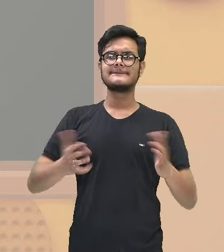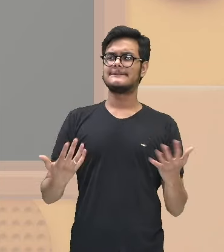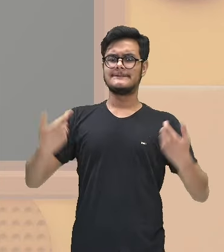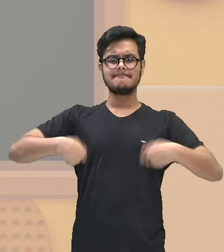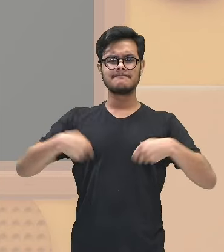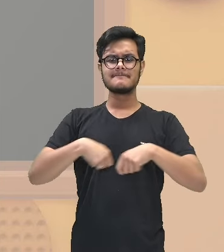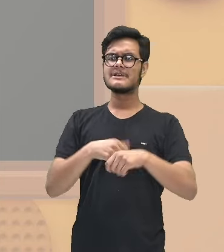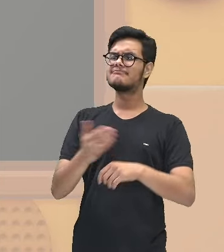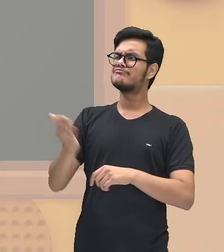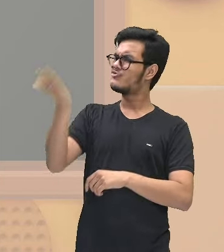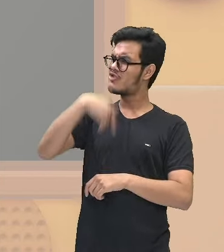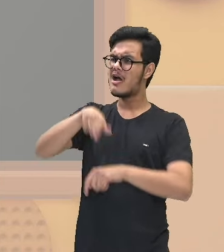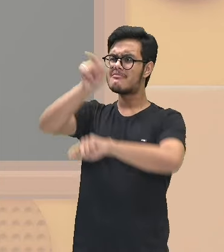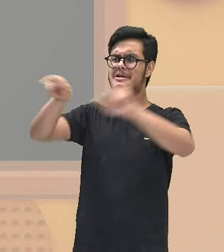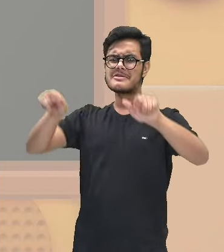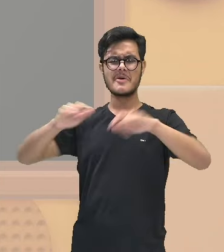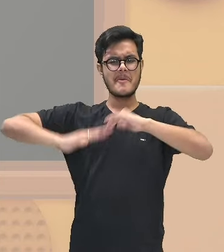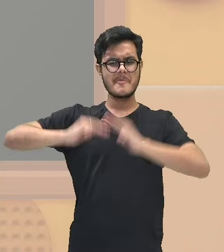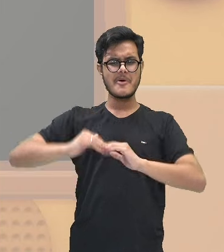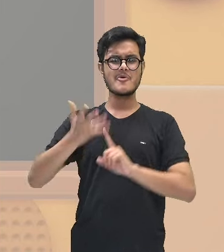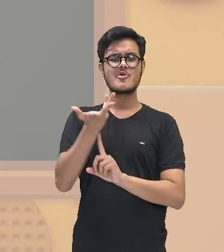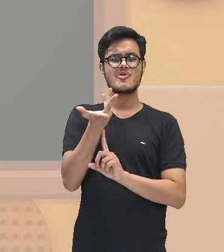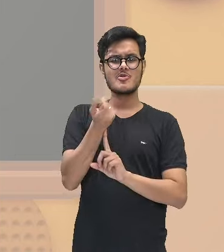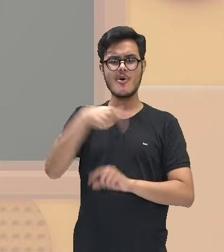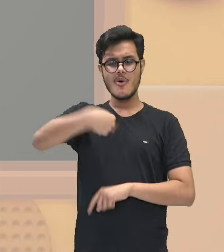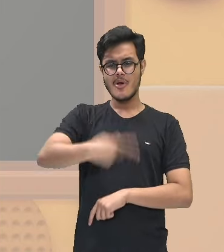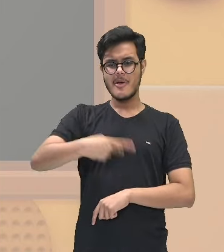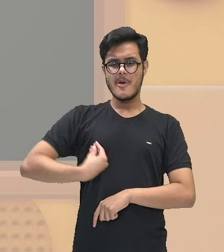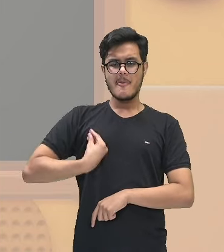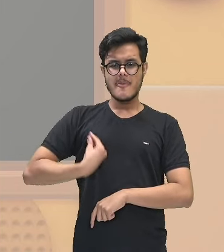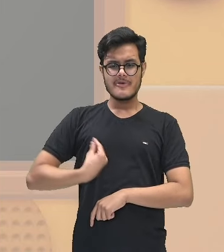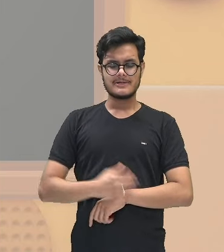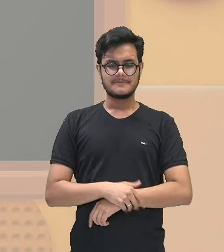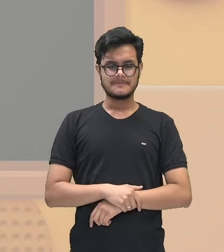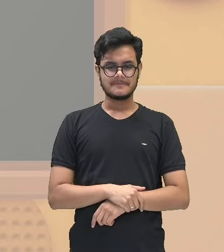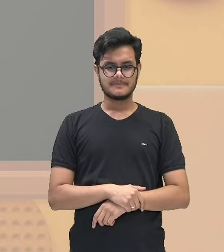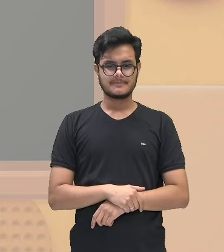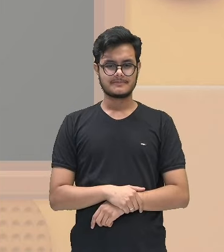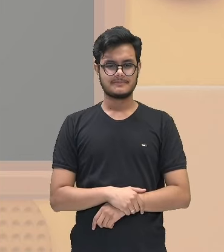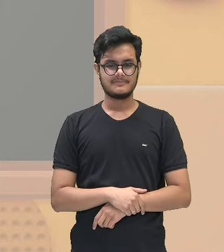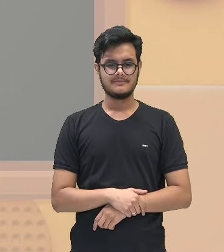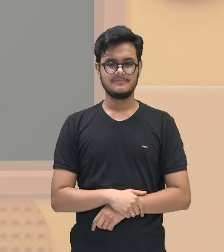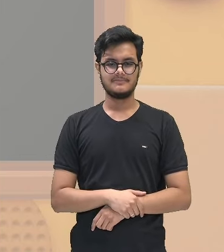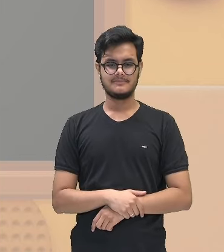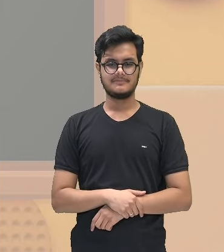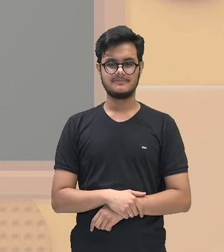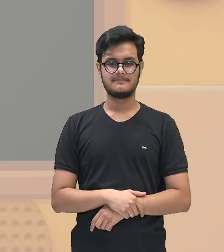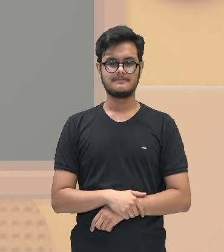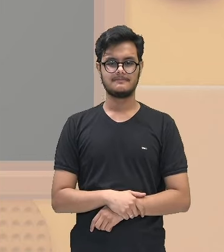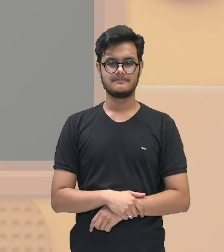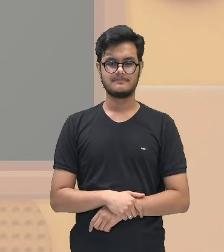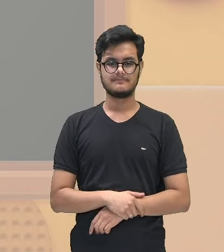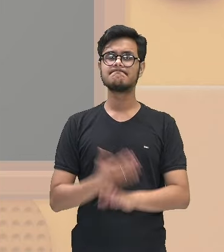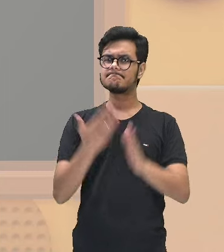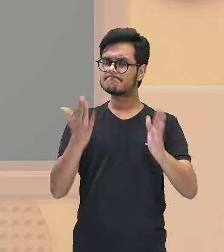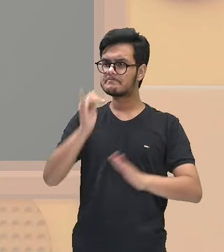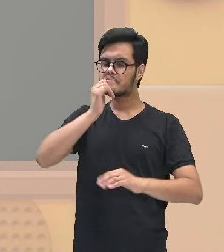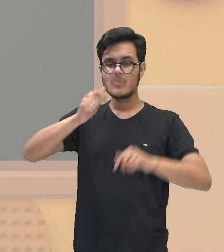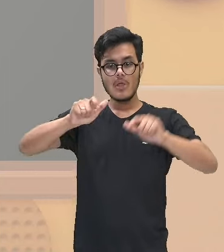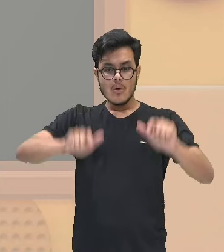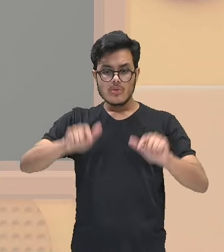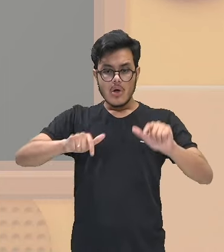atraindo vários artistas para as suas localidades. Seguindo, eu tenho aí a questão